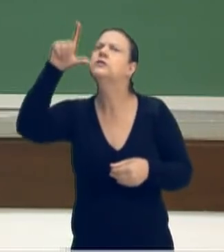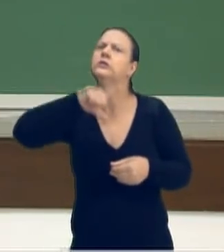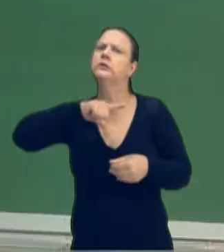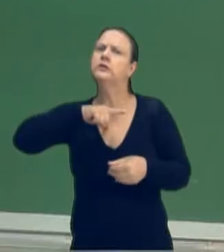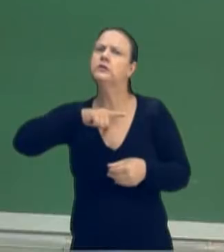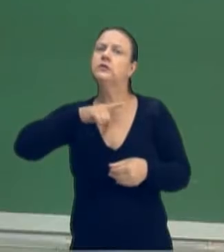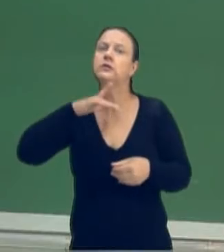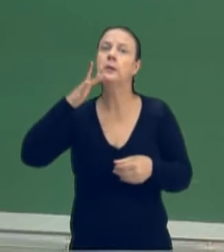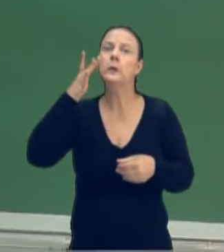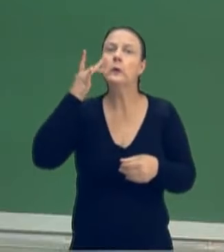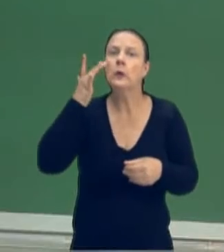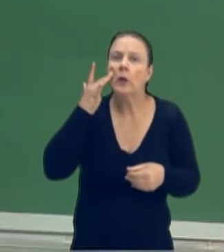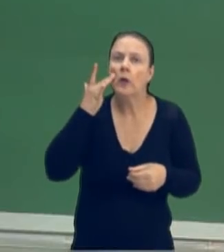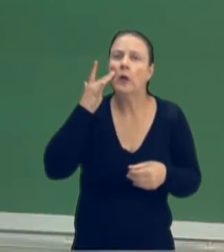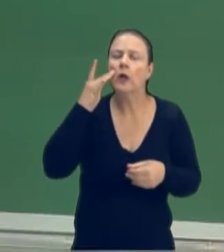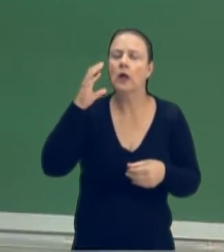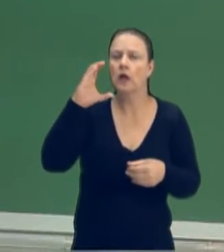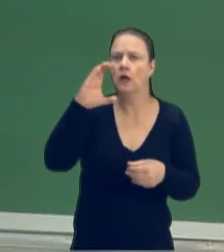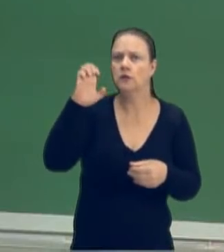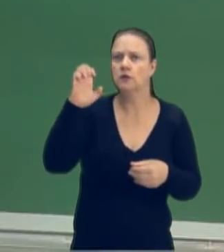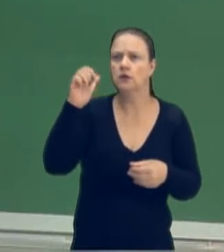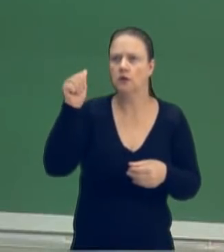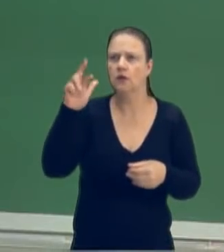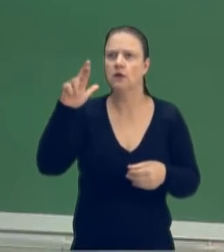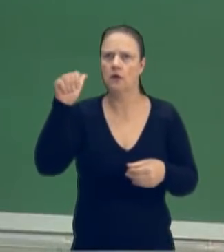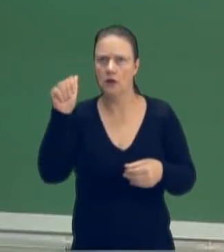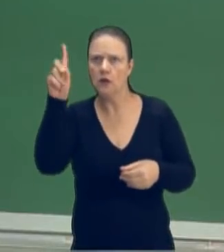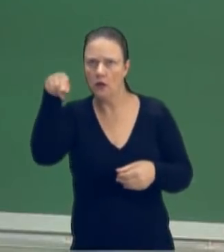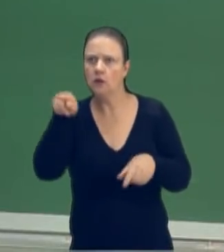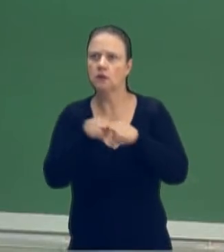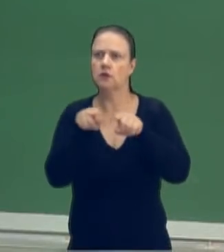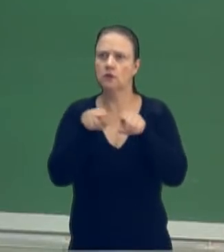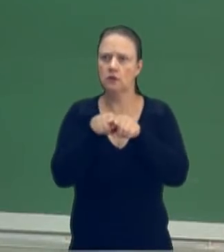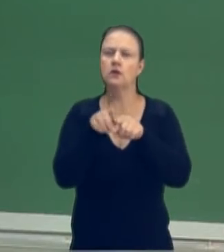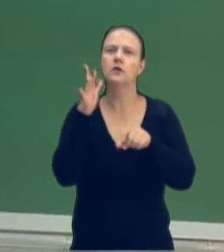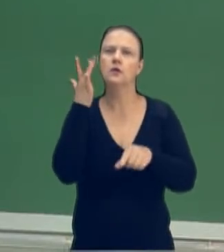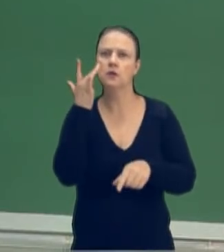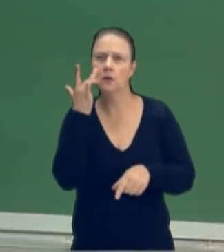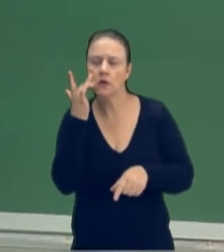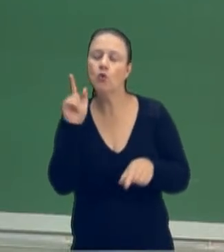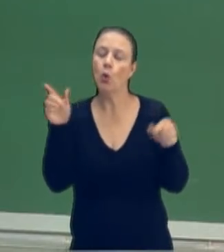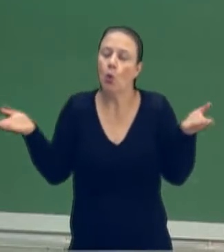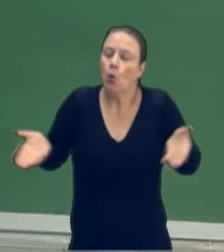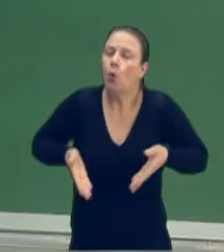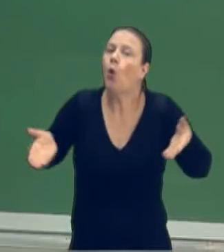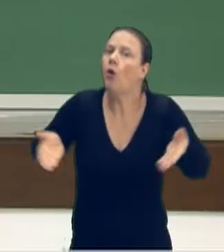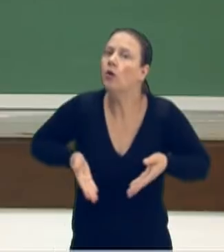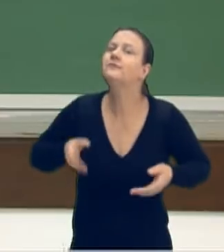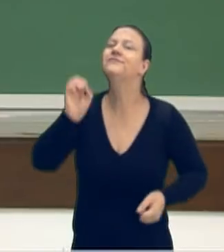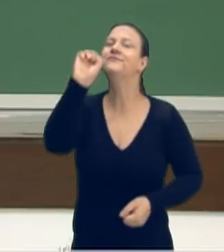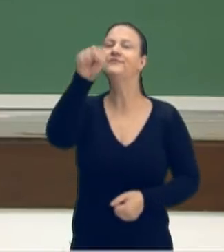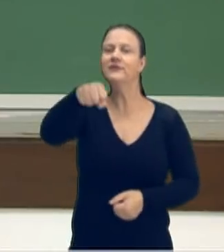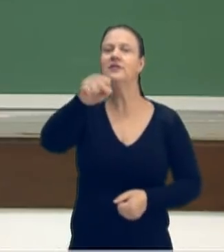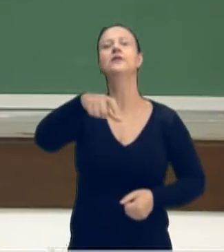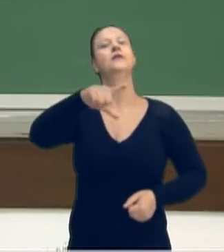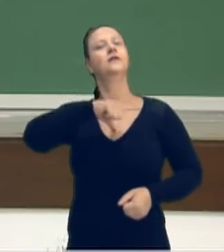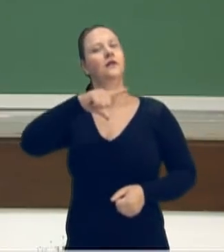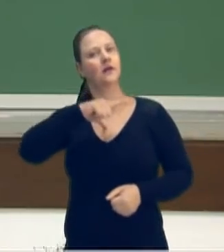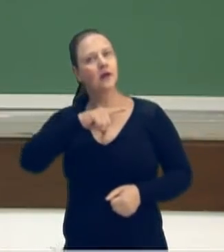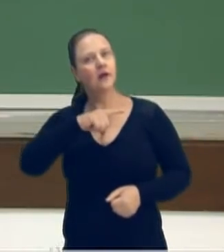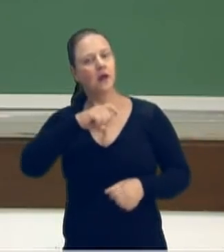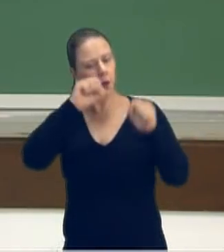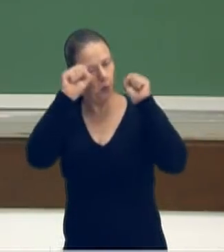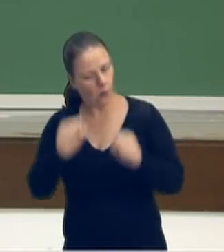visitar, plantios de mandioca, inclusive, que são feitas na areia, hoje. Então, sim, existe,